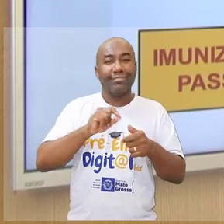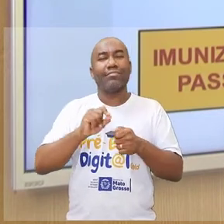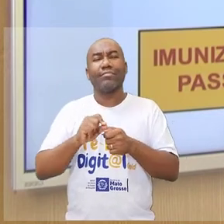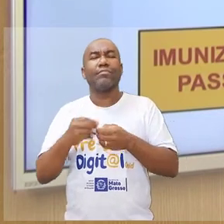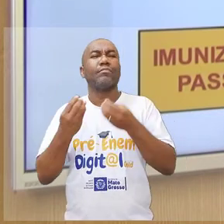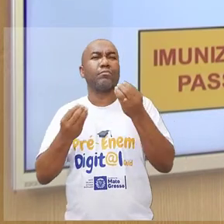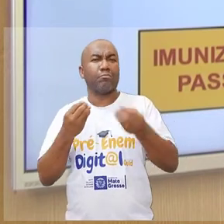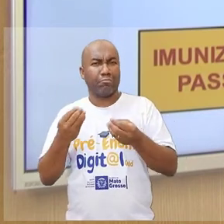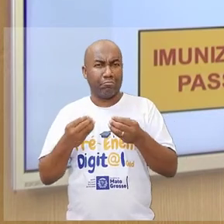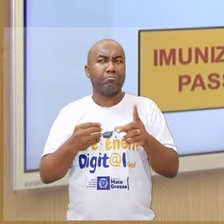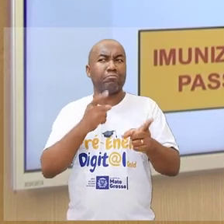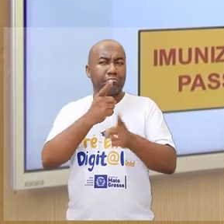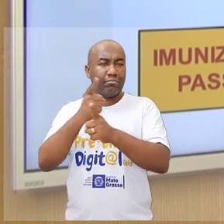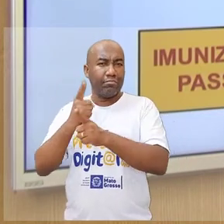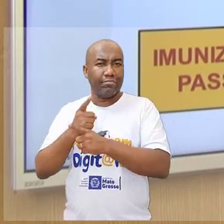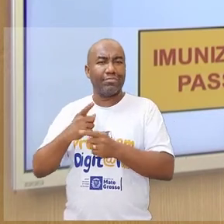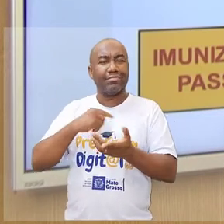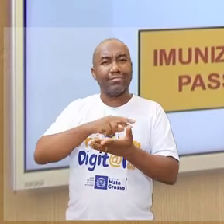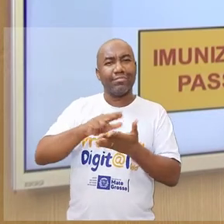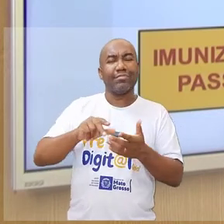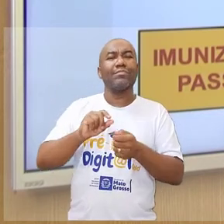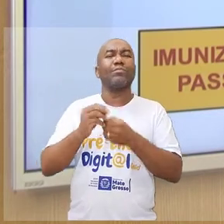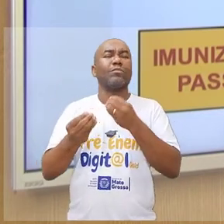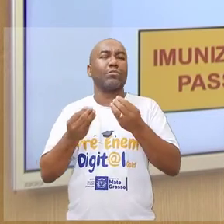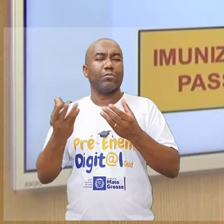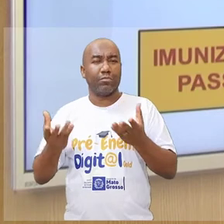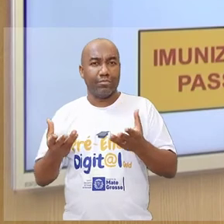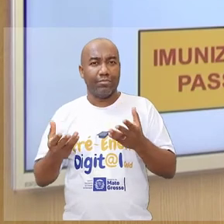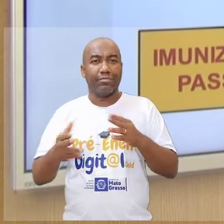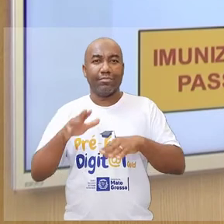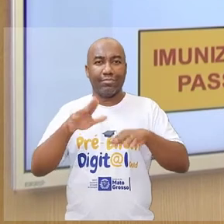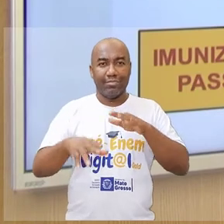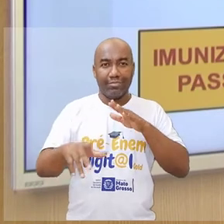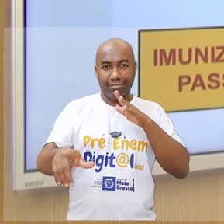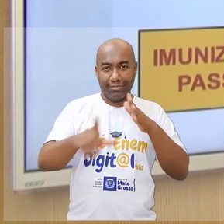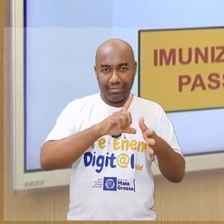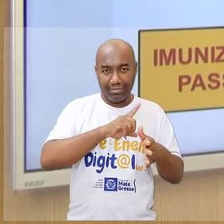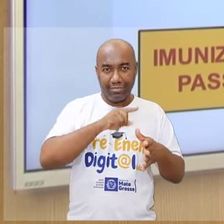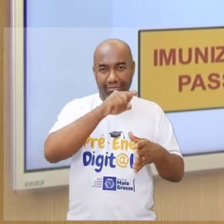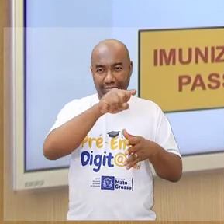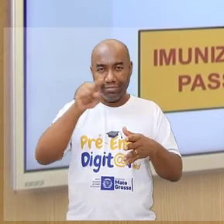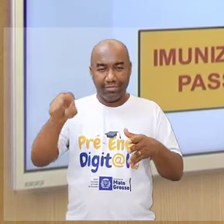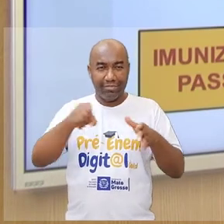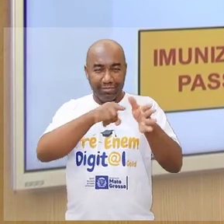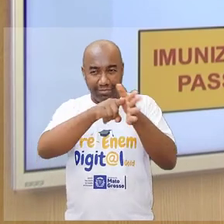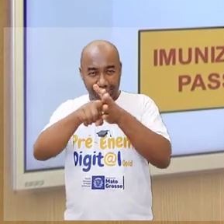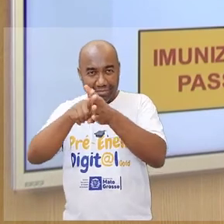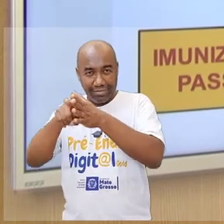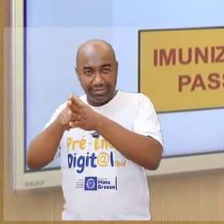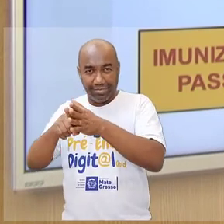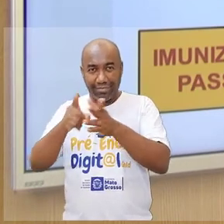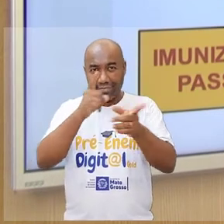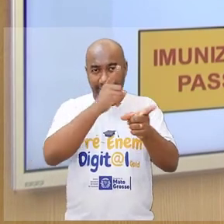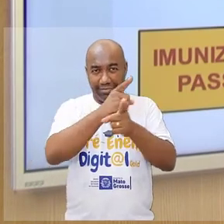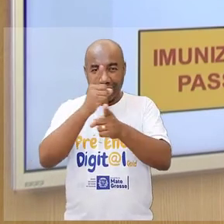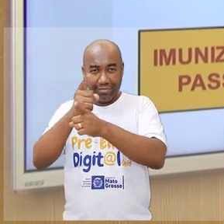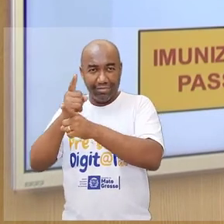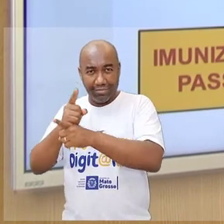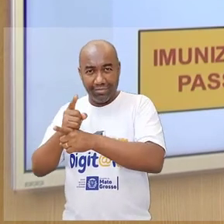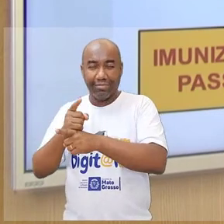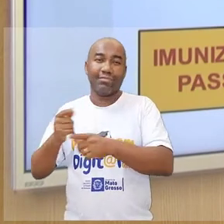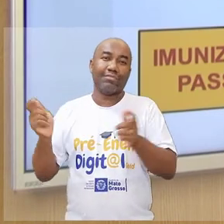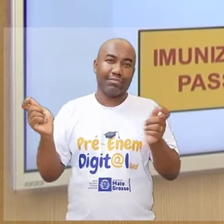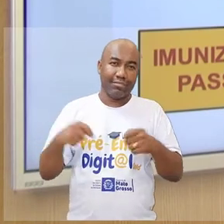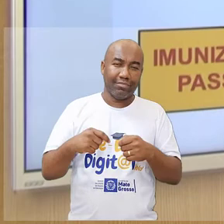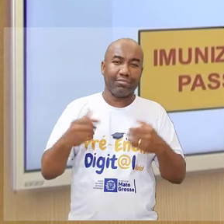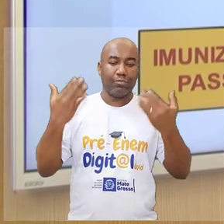peça morta e aplicar no organismo. Quando eu aplico, eu exijo que o meu corpo